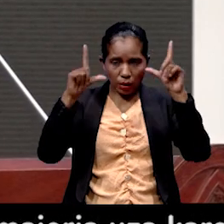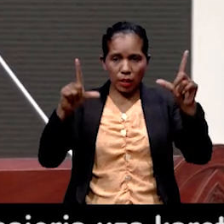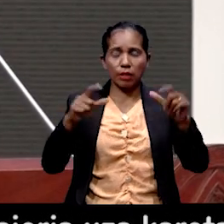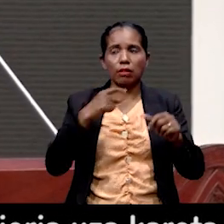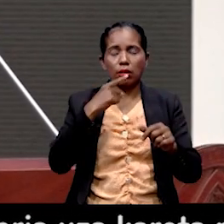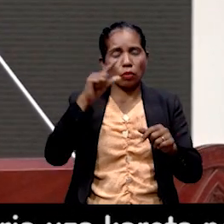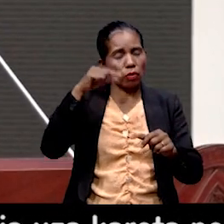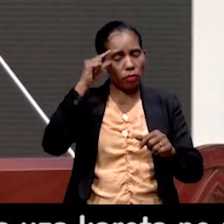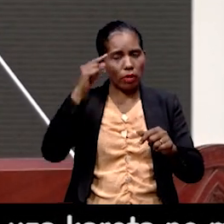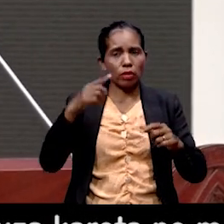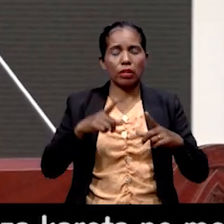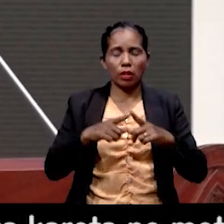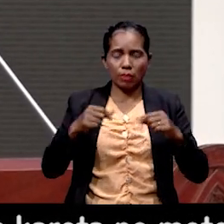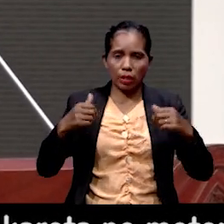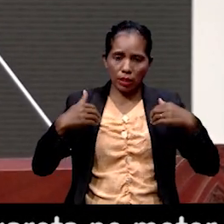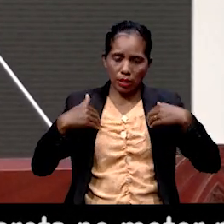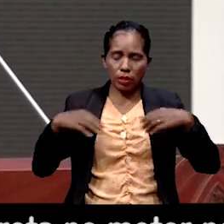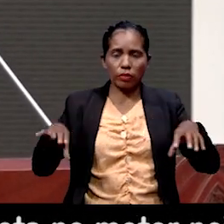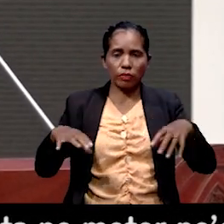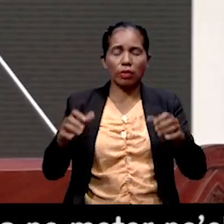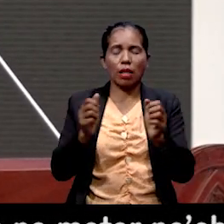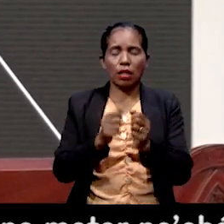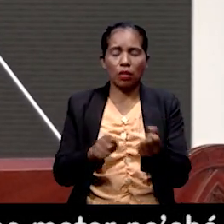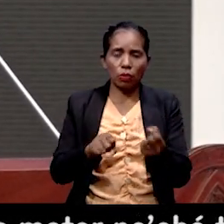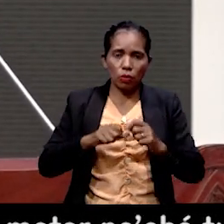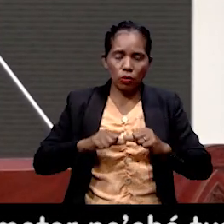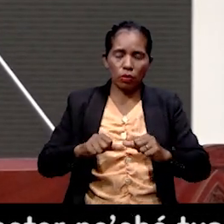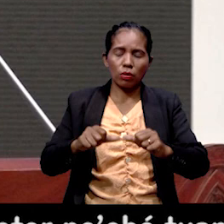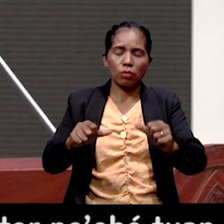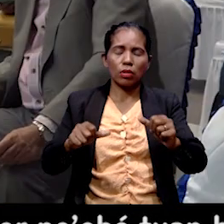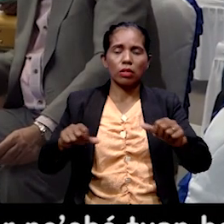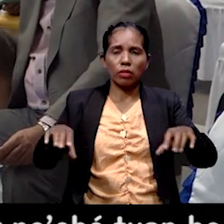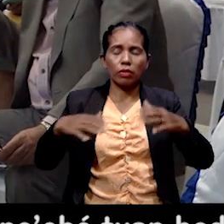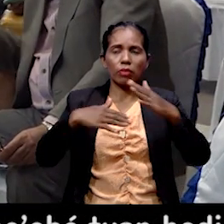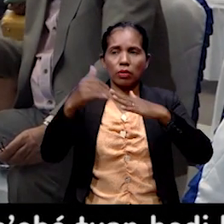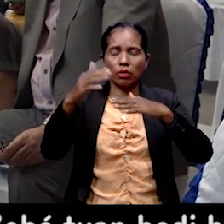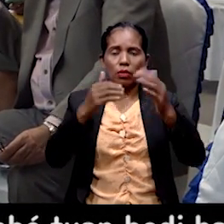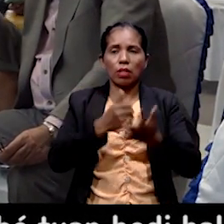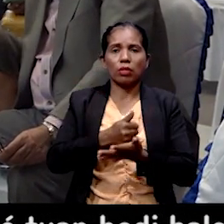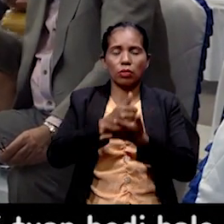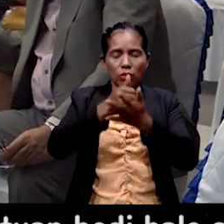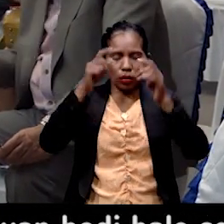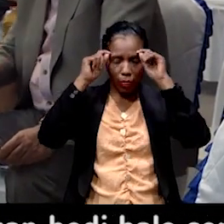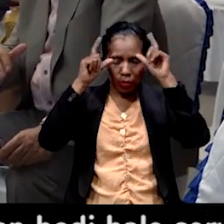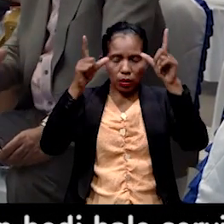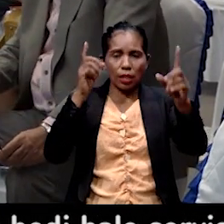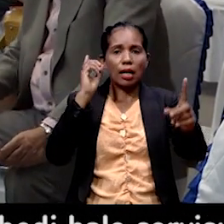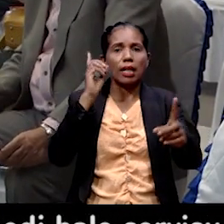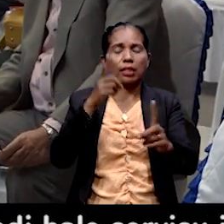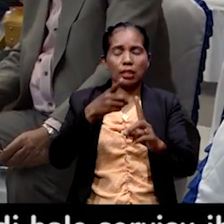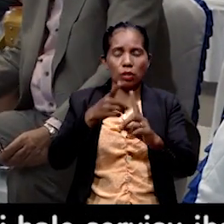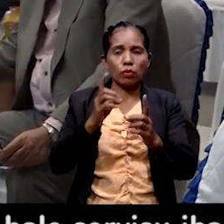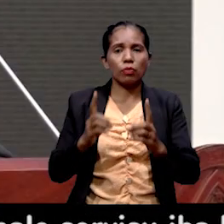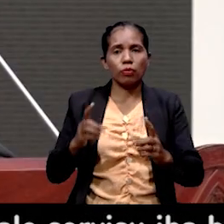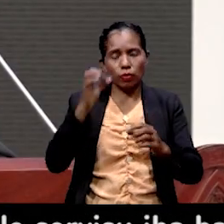do Japão é o comitamento onde continua a contribuir mais a área e a infraestrutura onde ajuda o Timor-Leste a atingir o futuro Nebedia Clio.